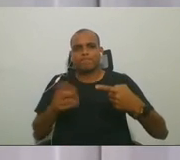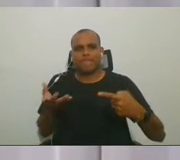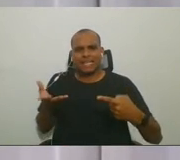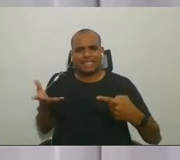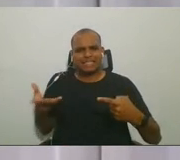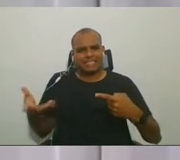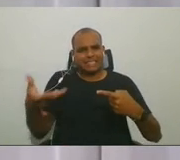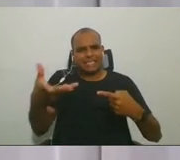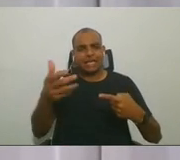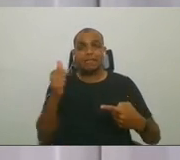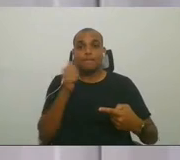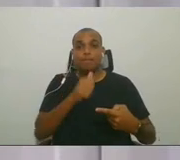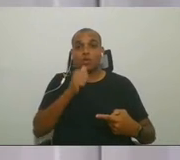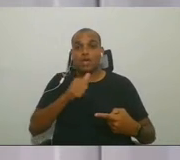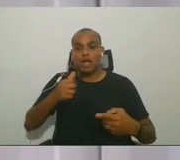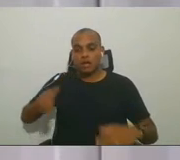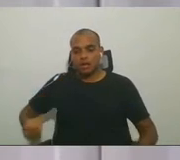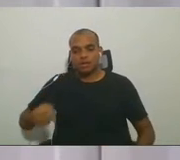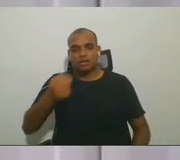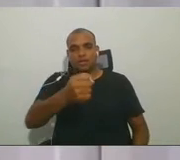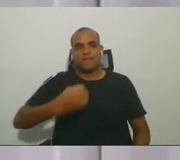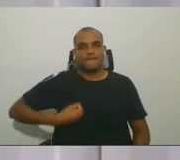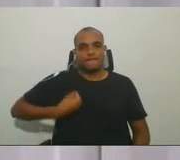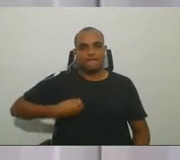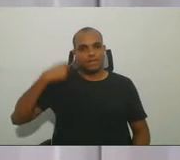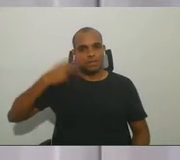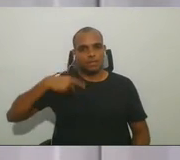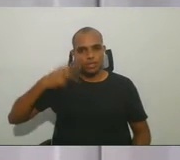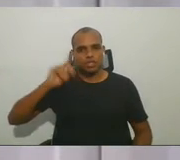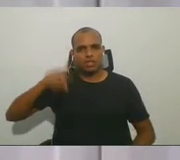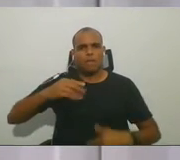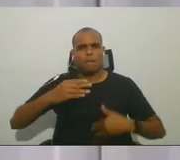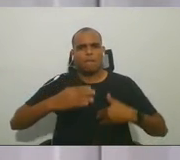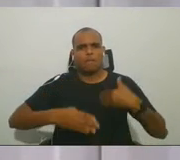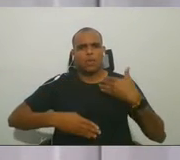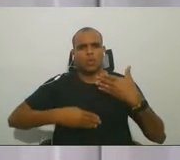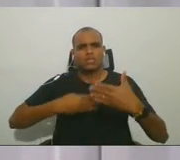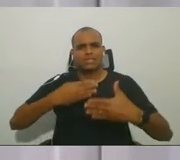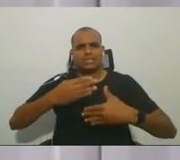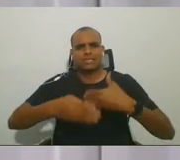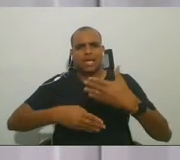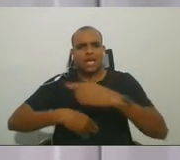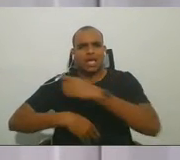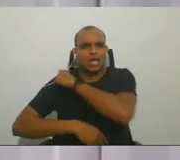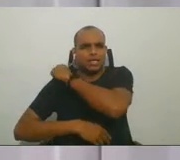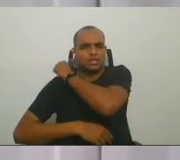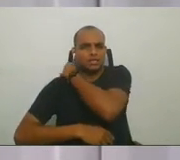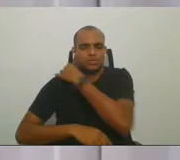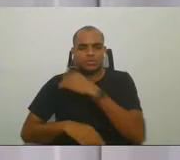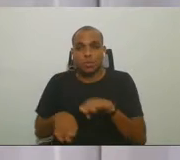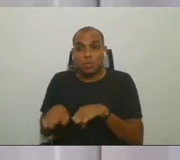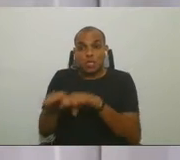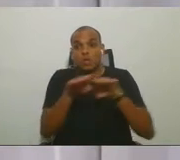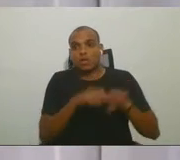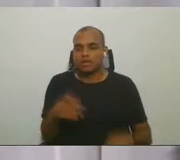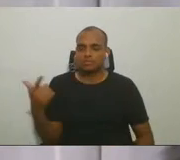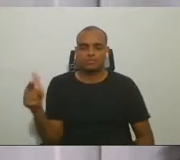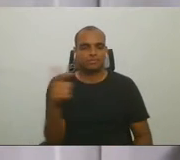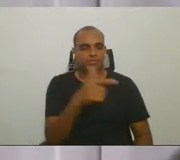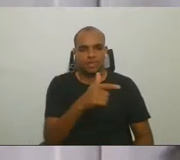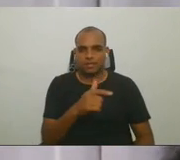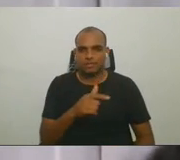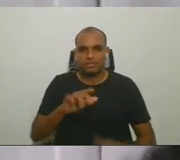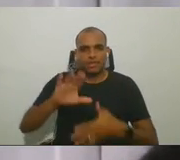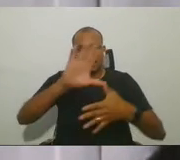das mulheres na vida política em seus países, processo que se desenvolve ainda de forma desigual através das